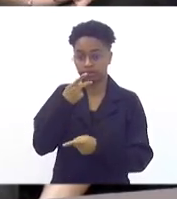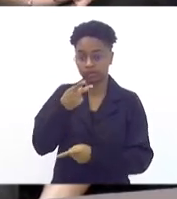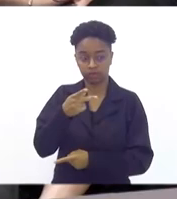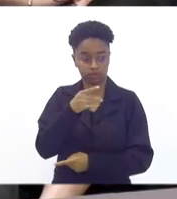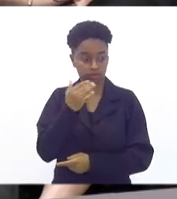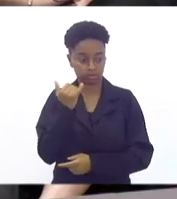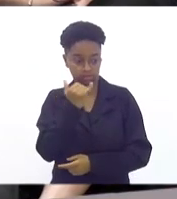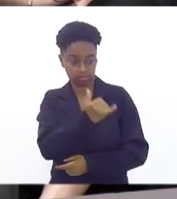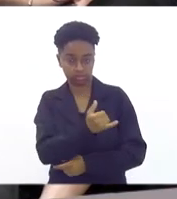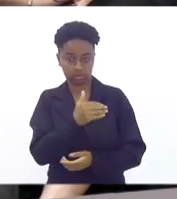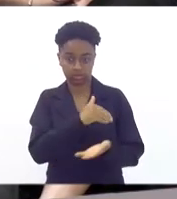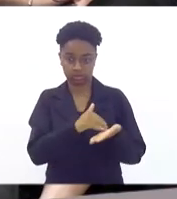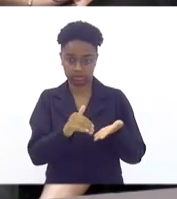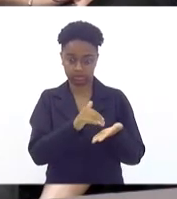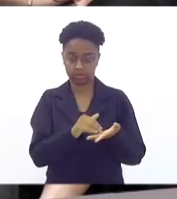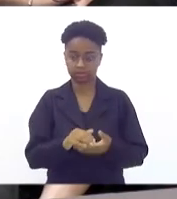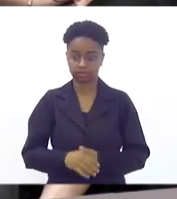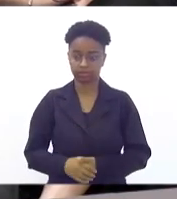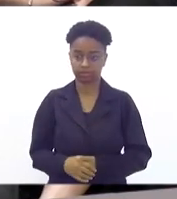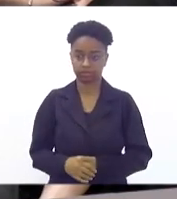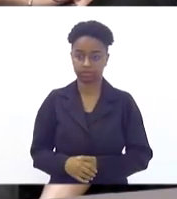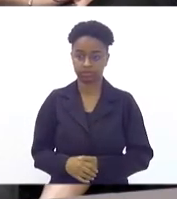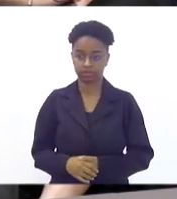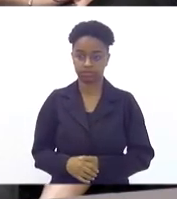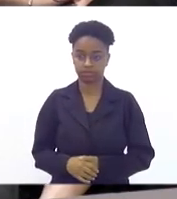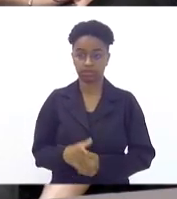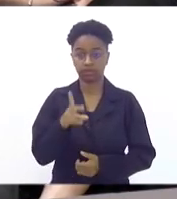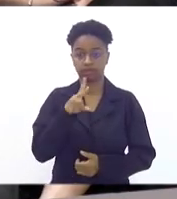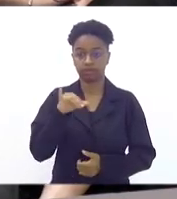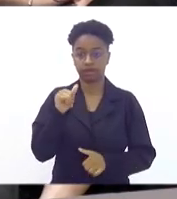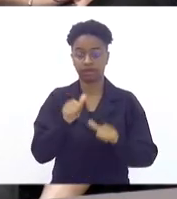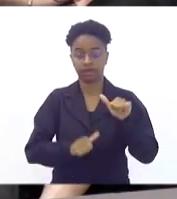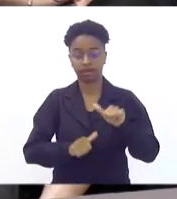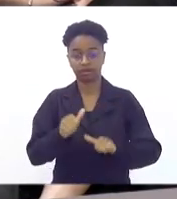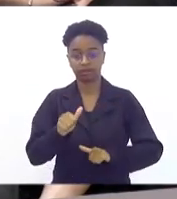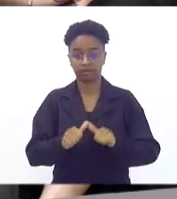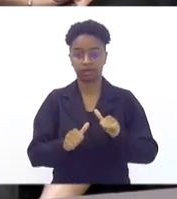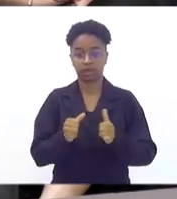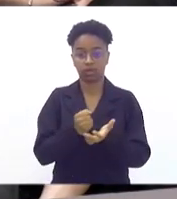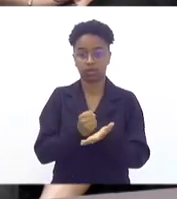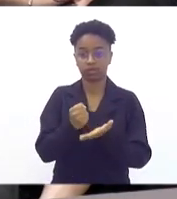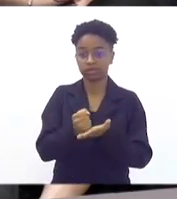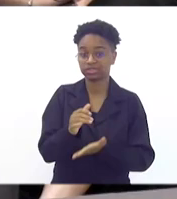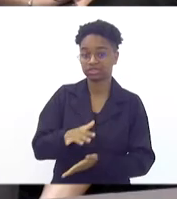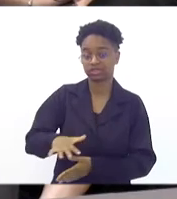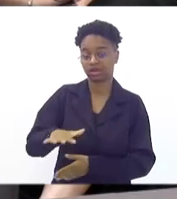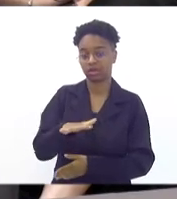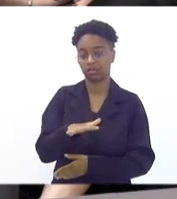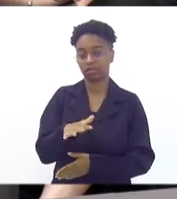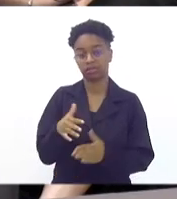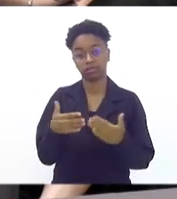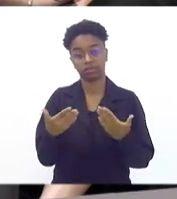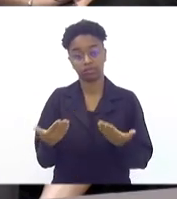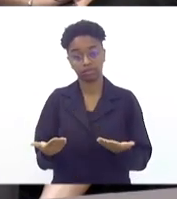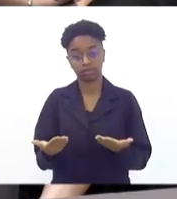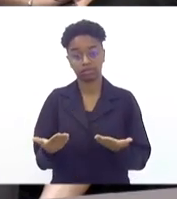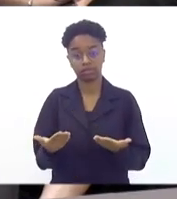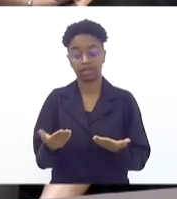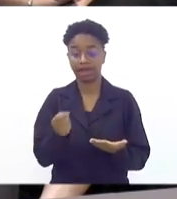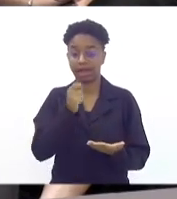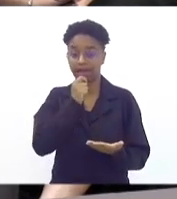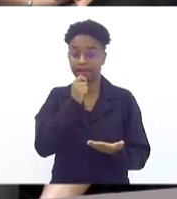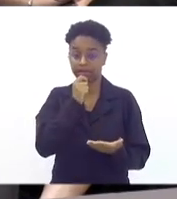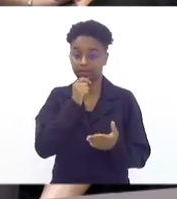o secretário que será avaliada a concessão como um todo né então esse estudo ainda